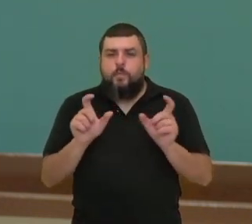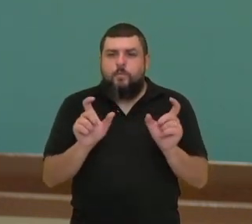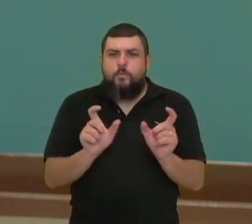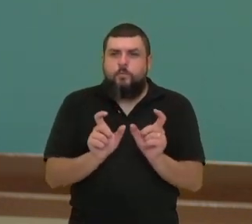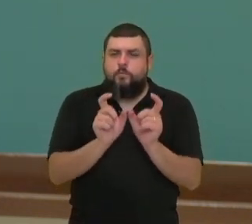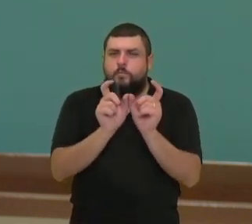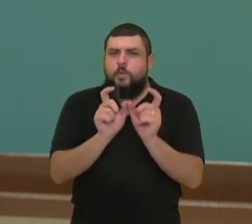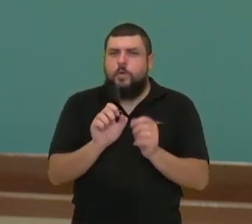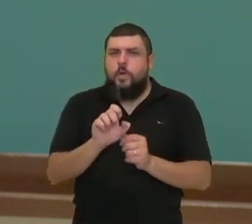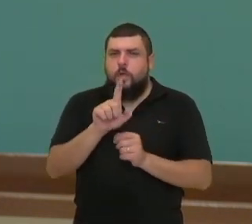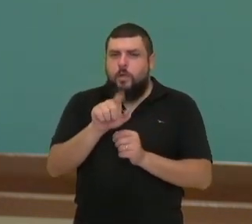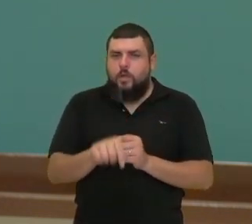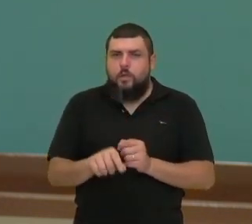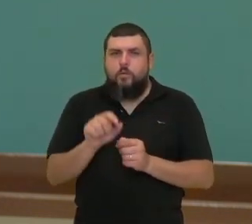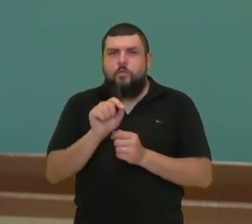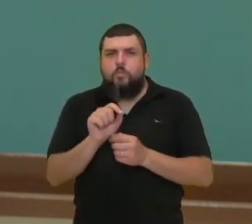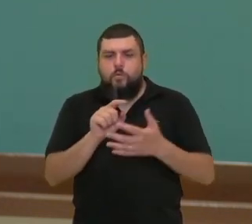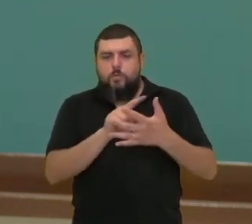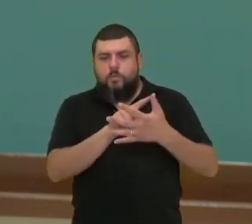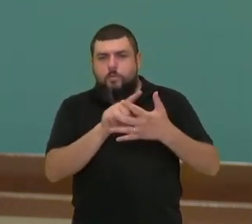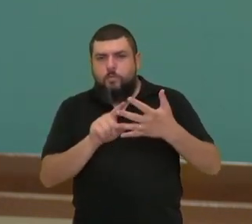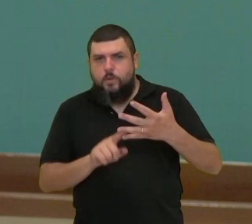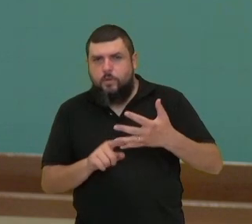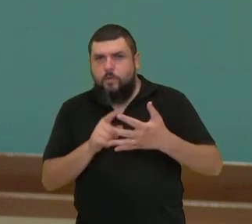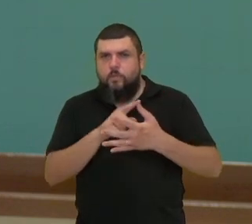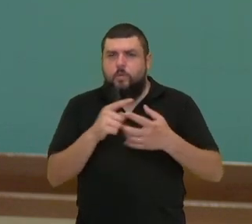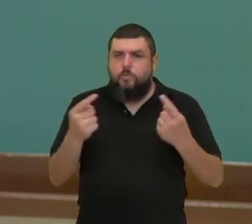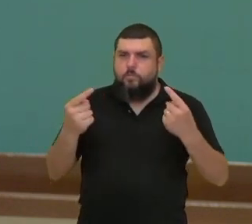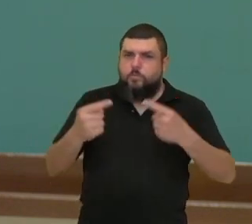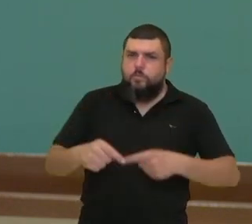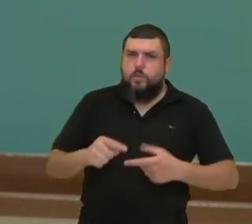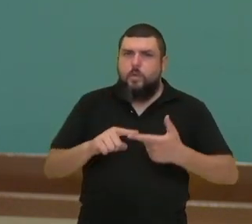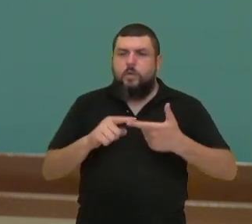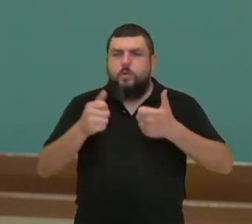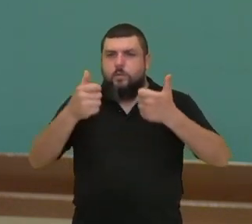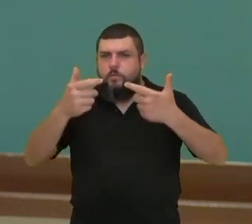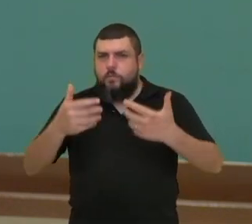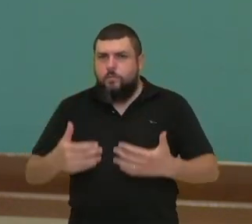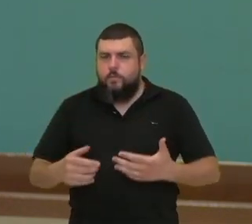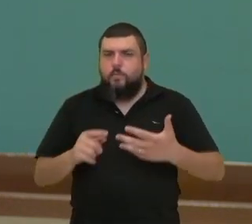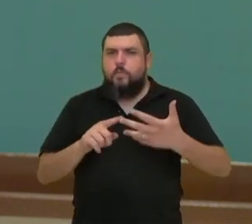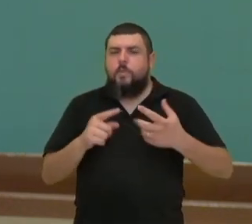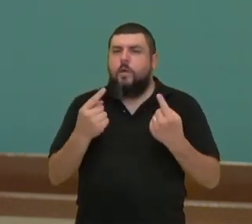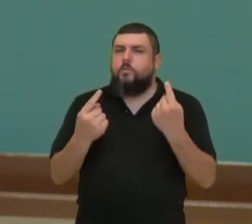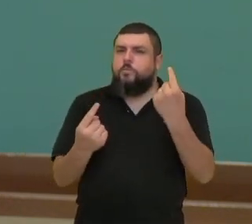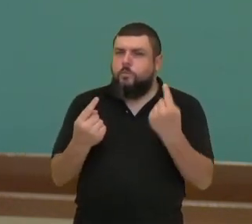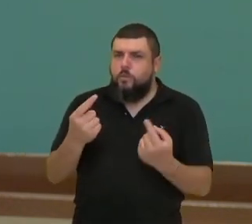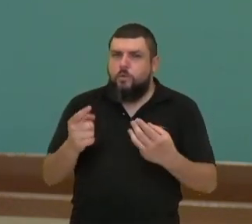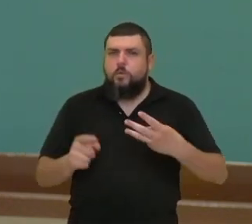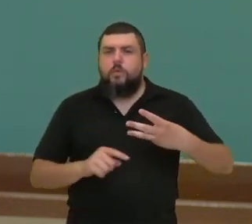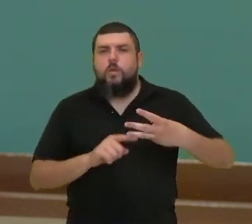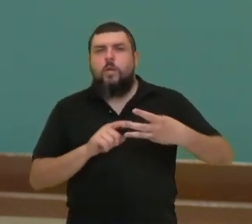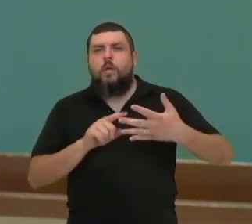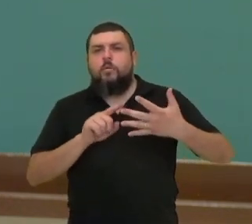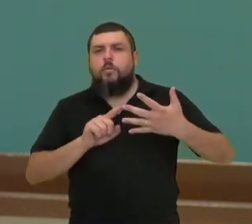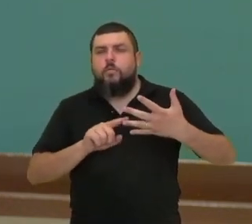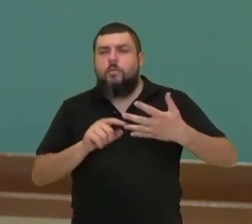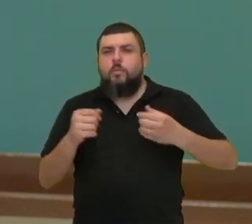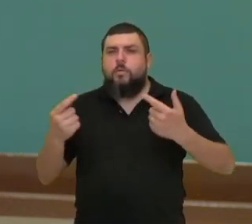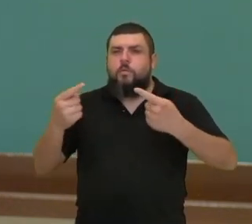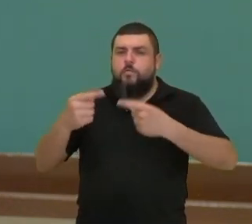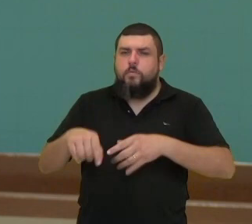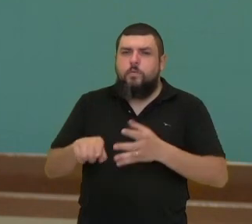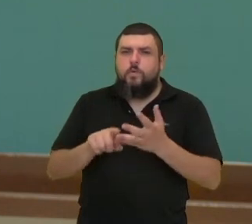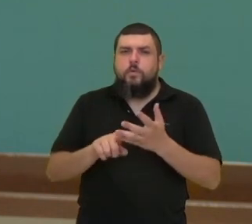são 5, as adversativas, as explicativas, as alternativas, as adversativas e